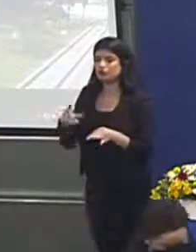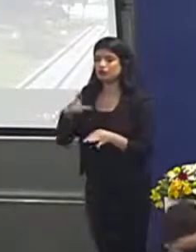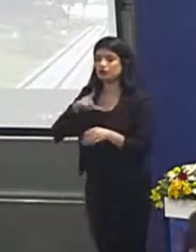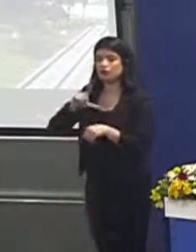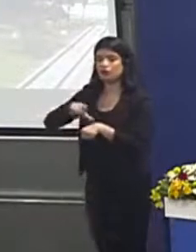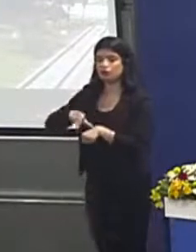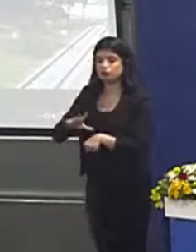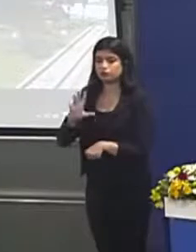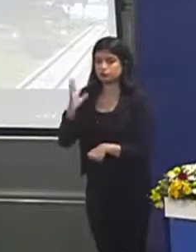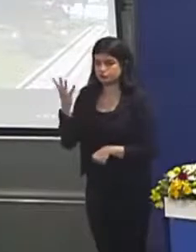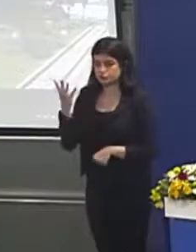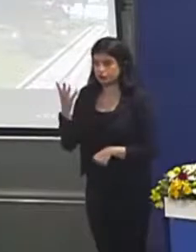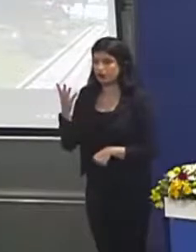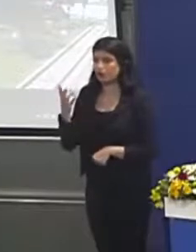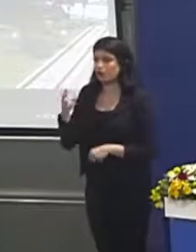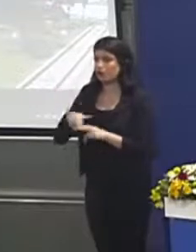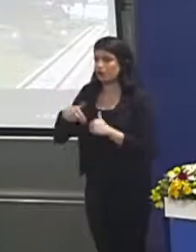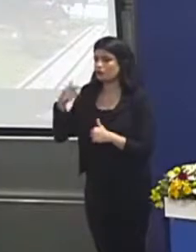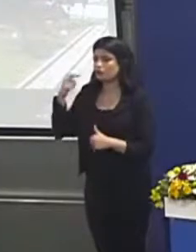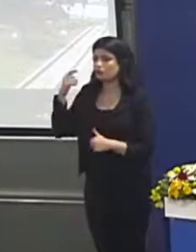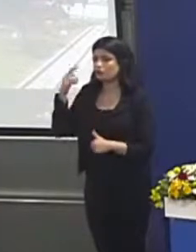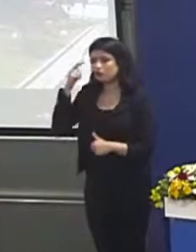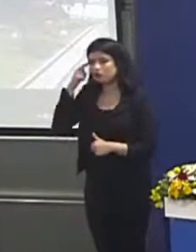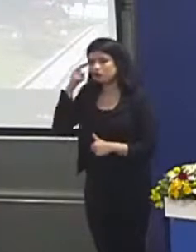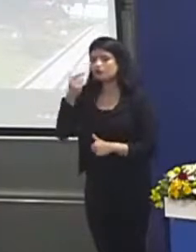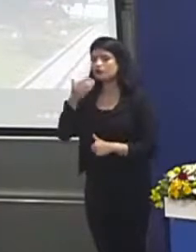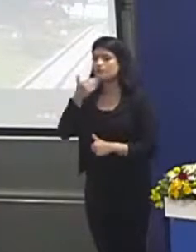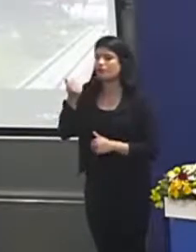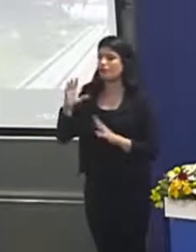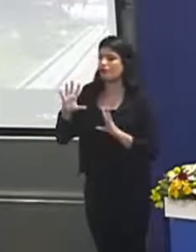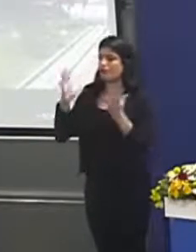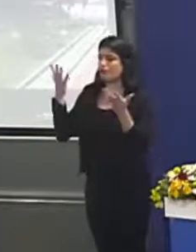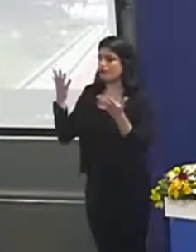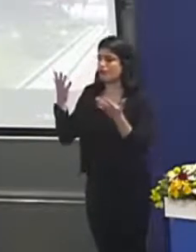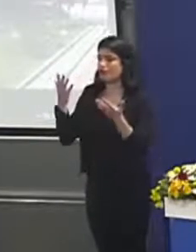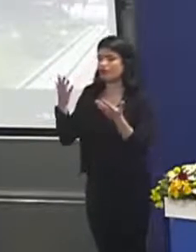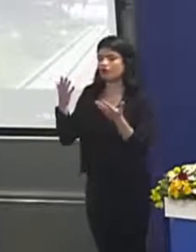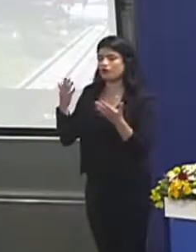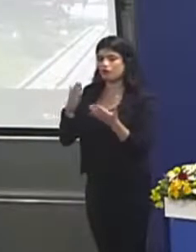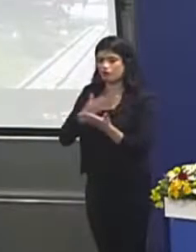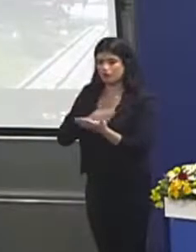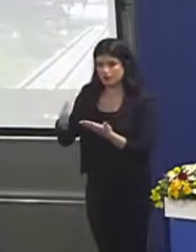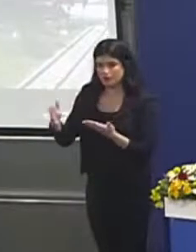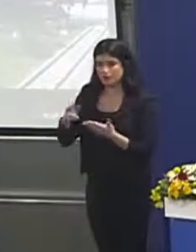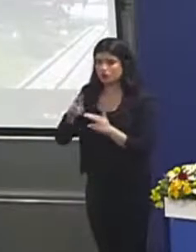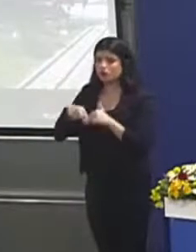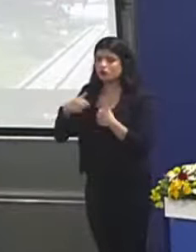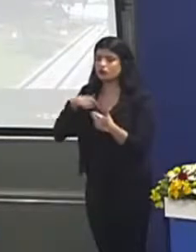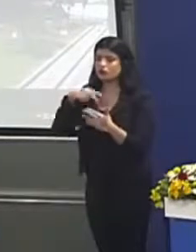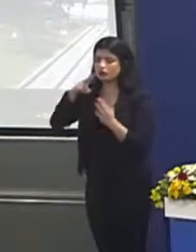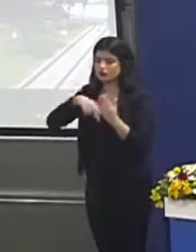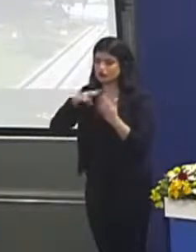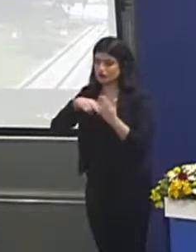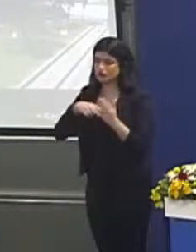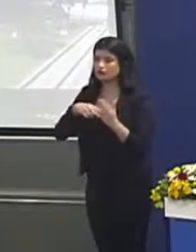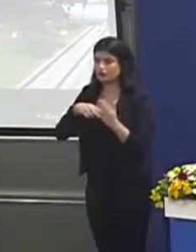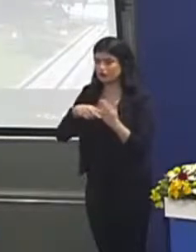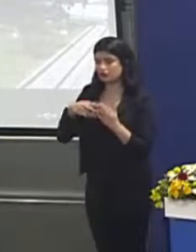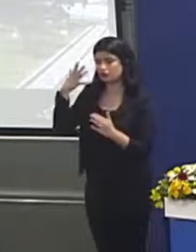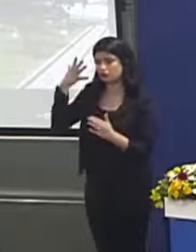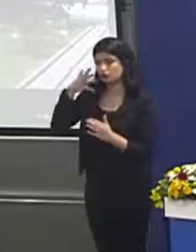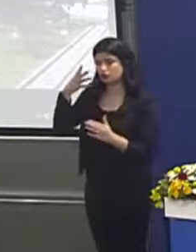se atrasando, e aí ela achou melhor que a gente tocasse o evento, né? Então, eu vou ler o discurso da Tatiane,